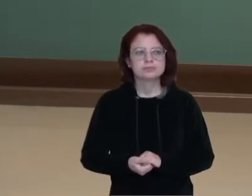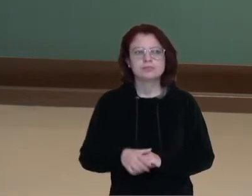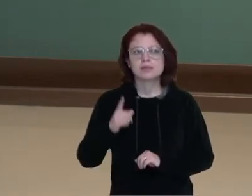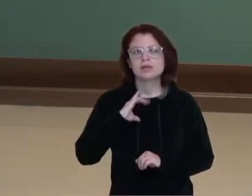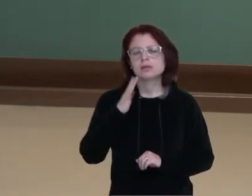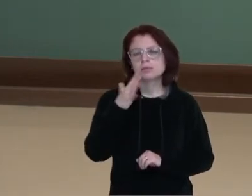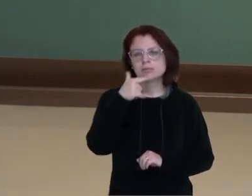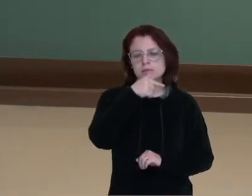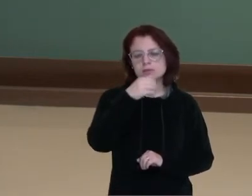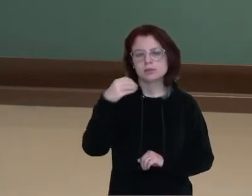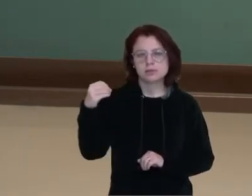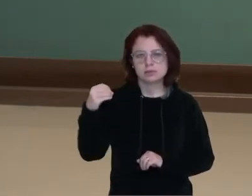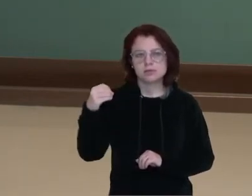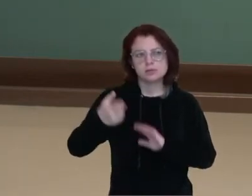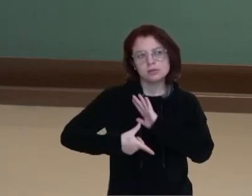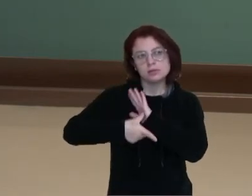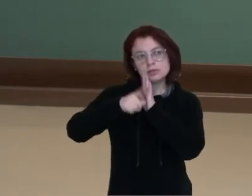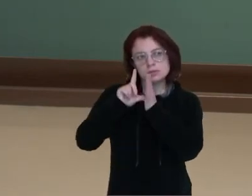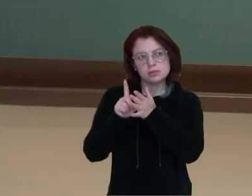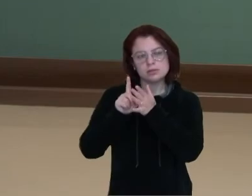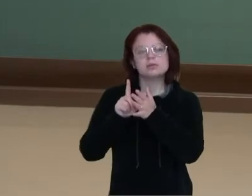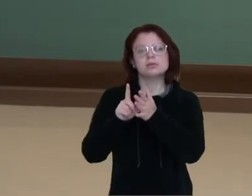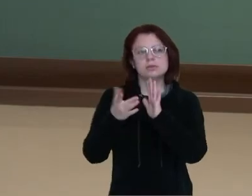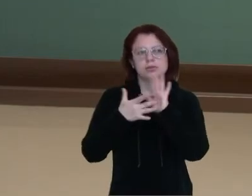700 anos antes de Jesus nascer, né?